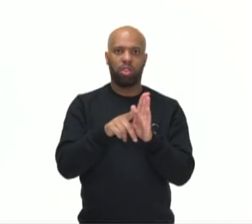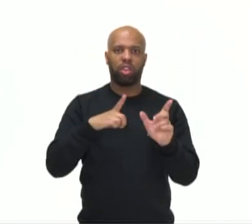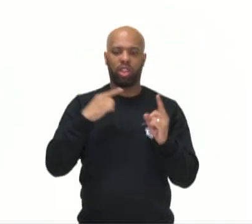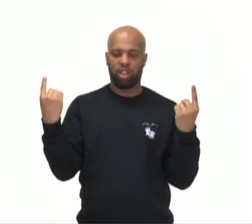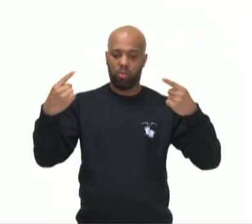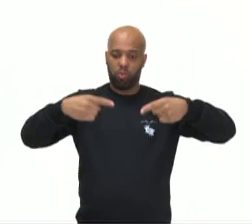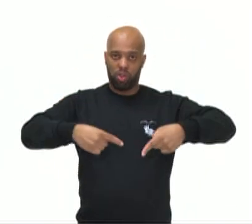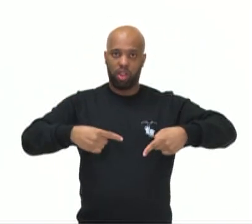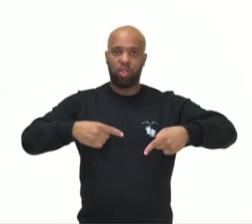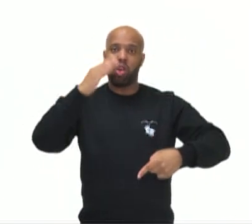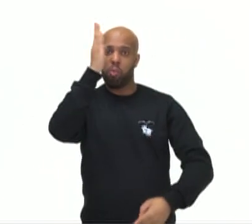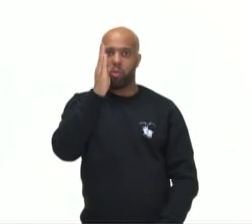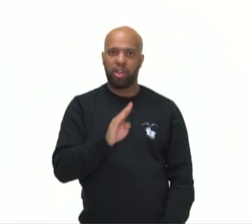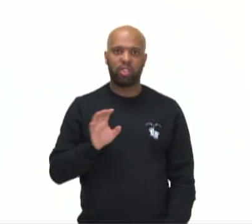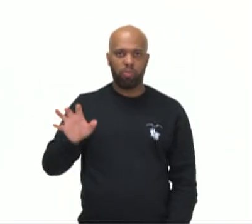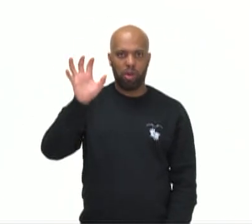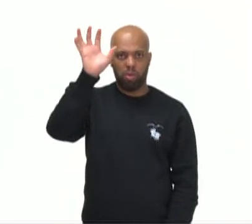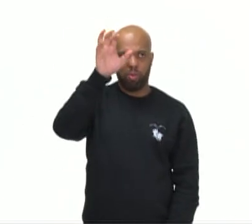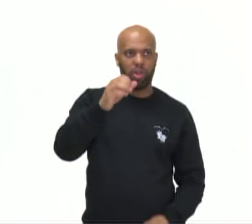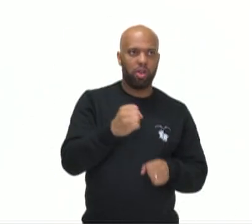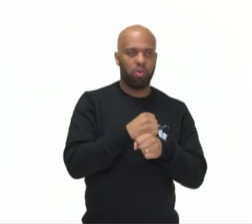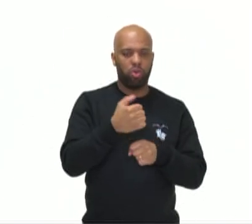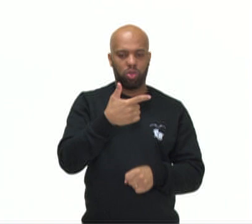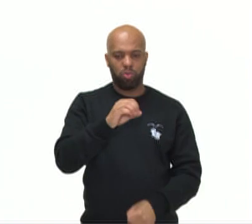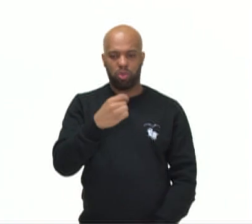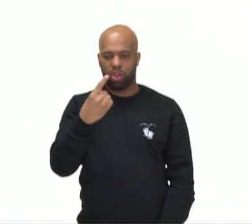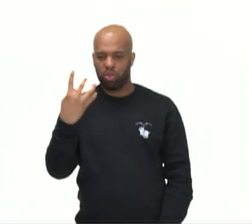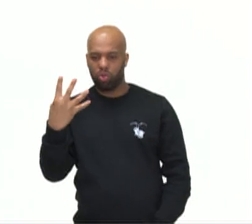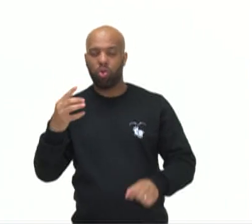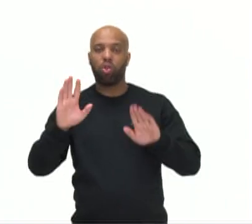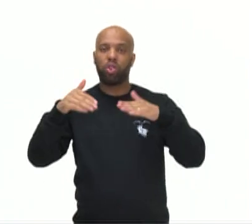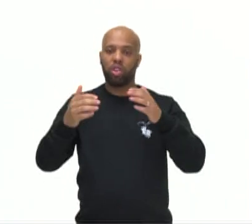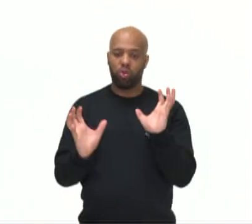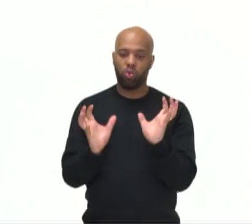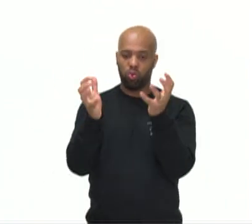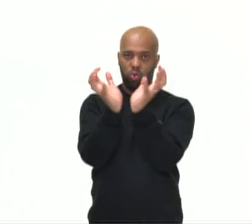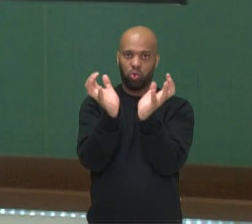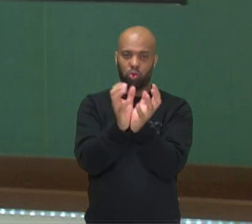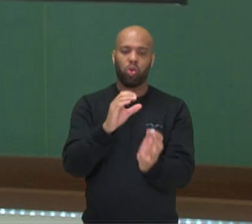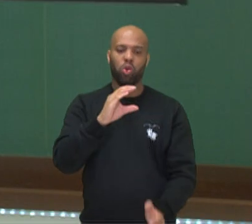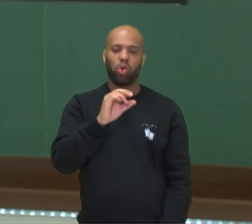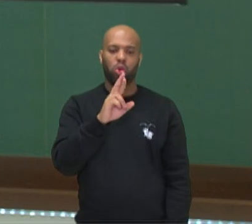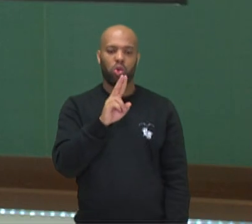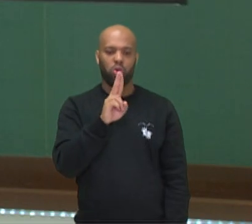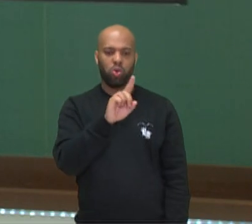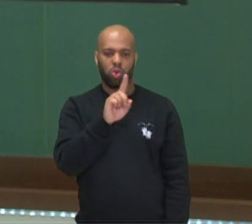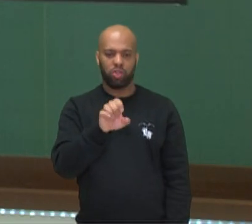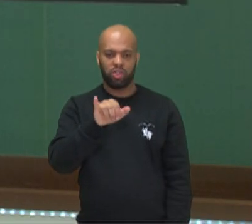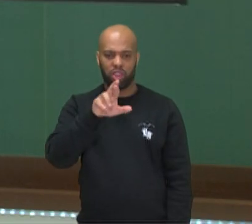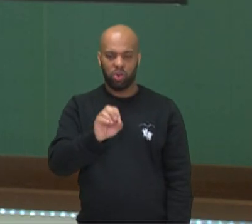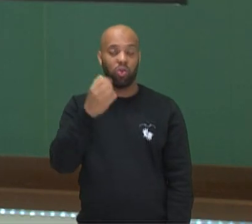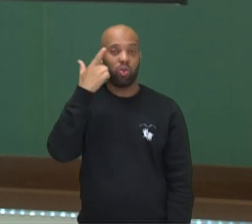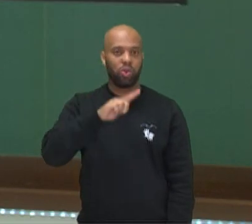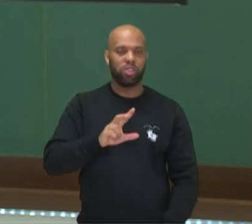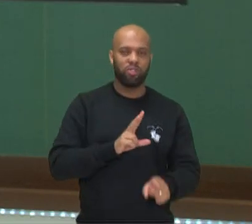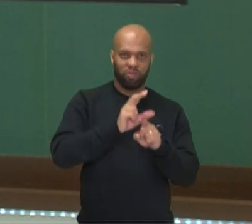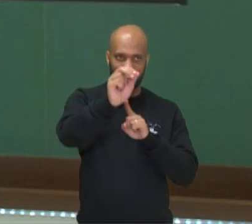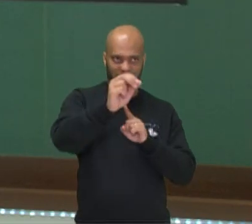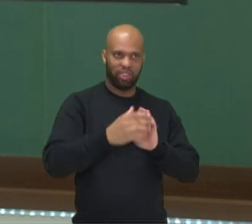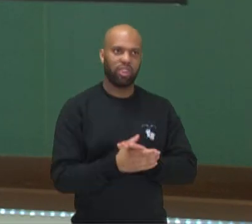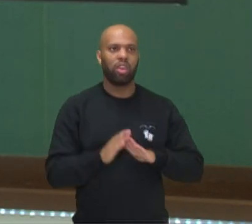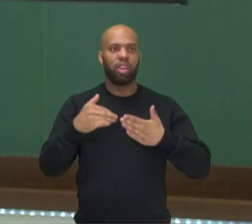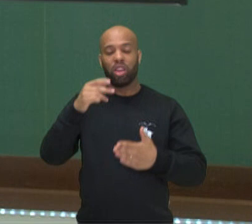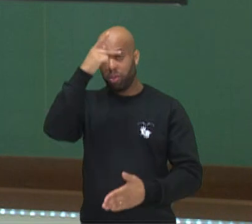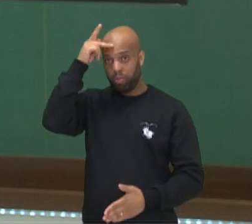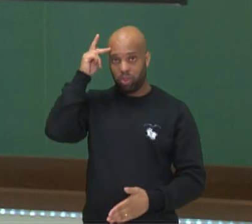de 2014, do qual o Cruzeiro se sagrou campeão antes do final. Então, observem ali que a pessoa que elaborou a charge